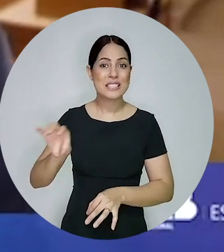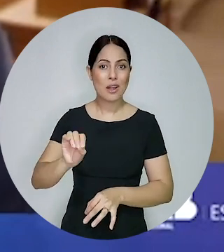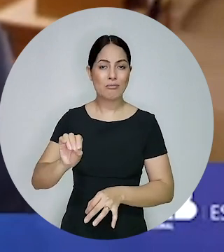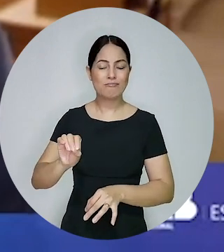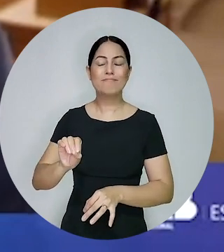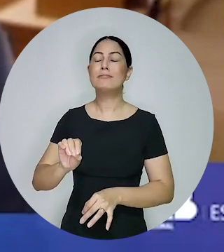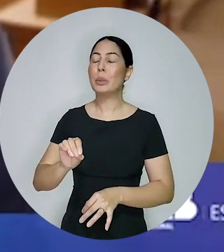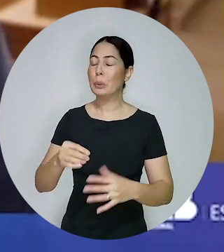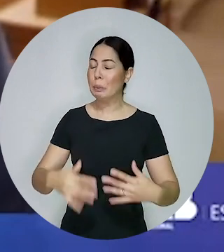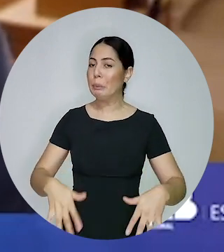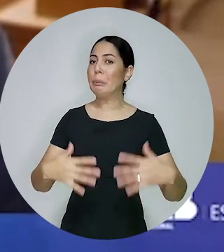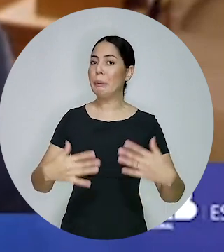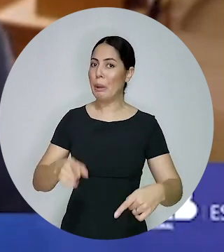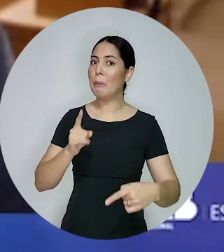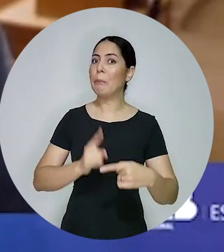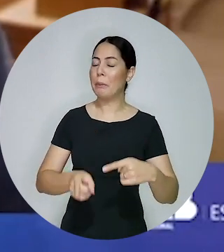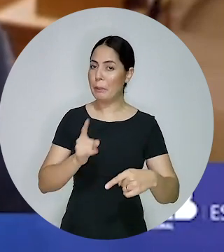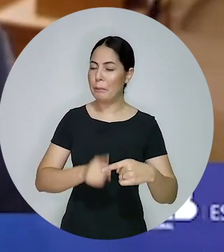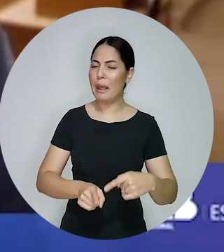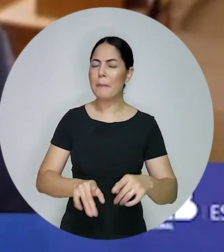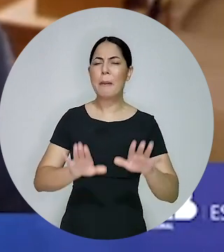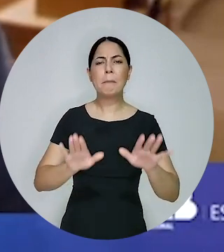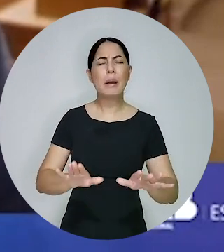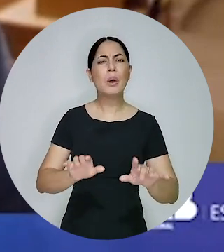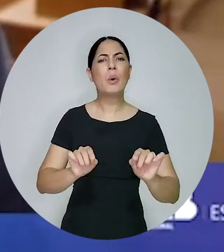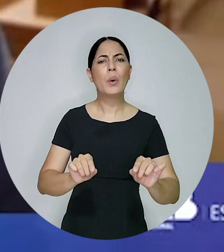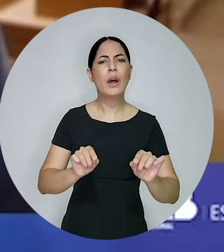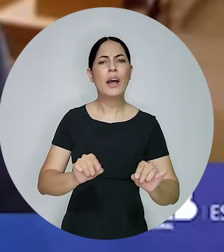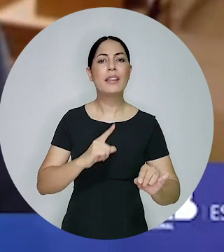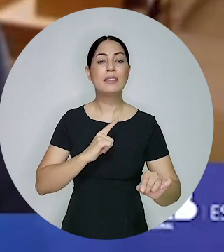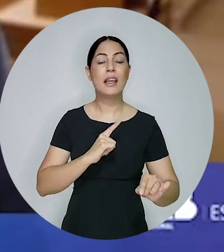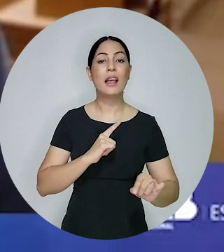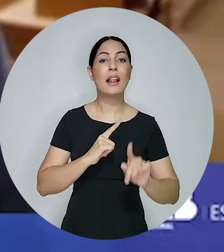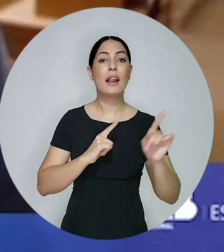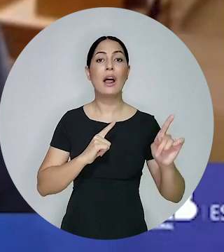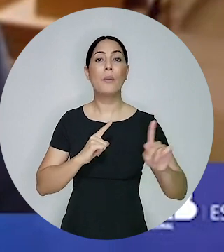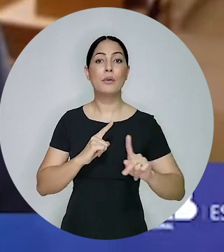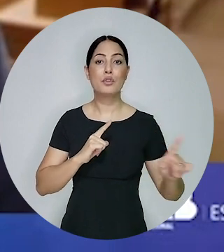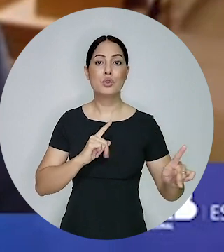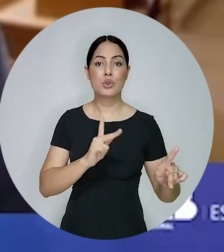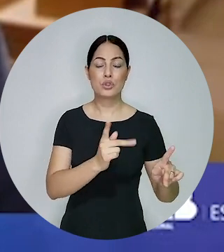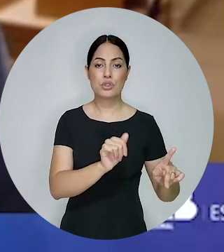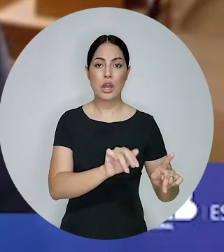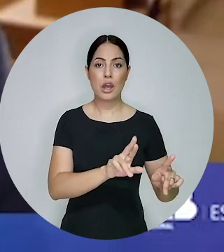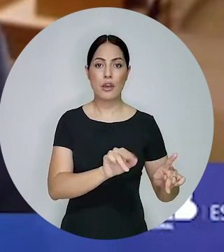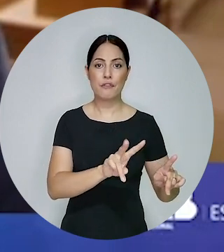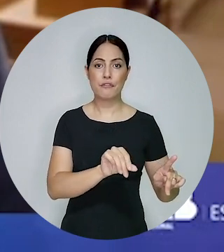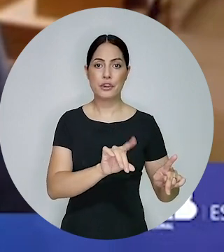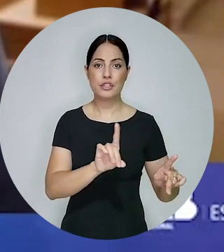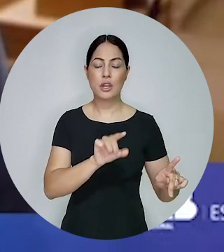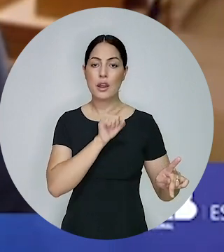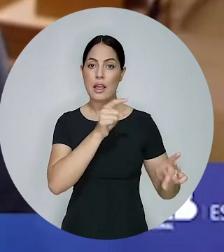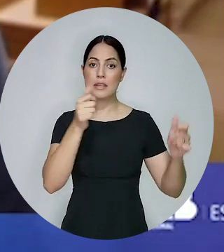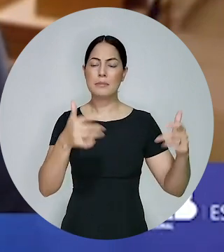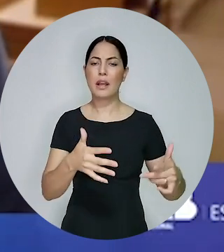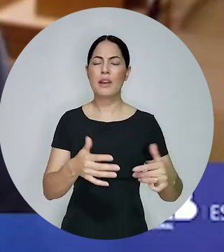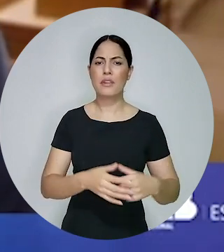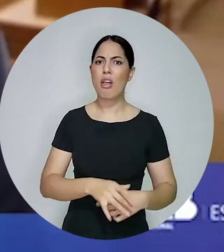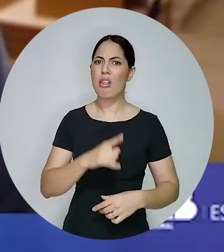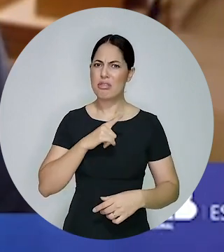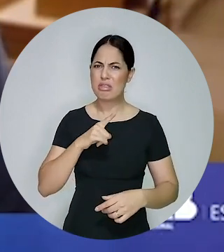né? O Roscoe Pound, professor da Universidade de Harvard, falava que a ideia do processo ser necessariamente todo